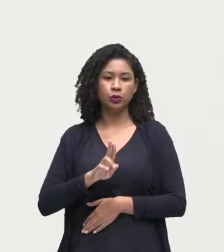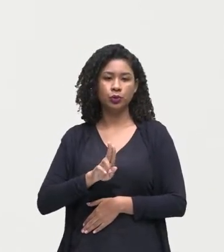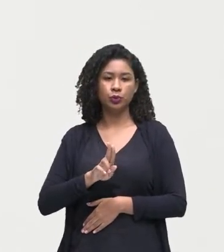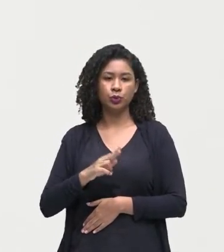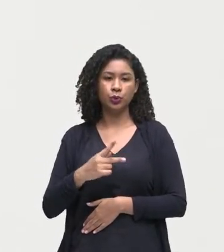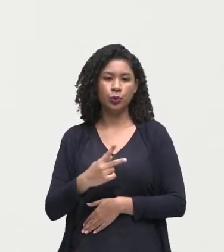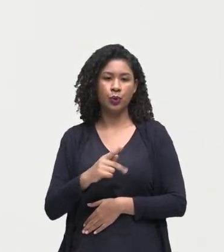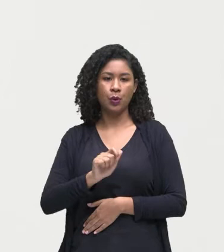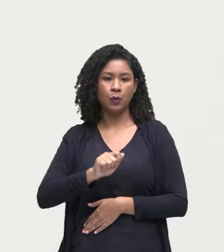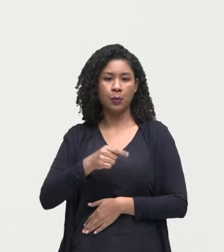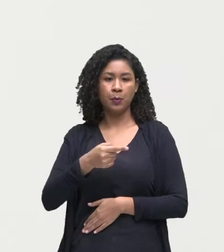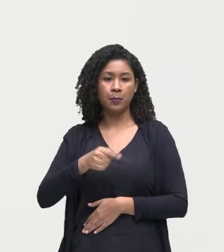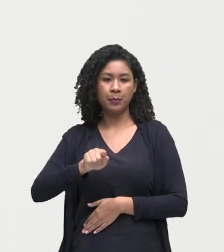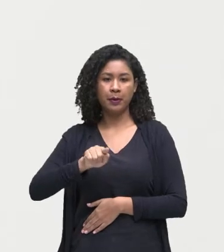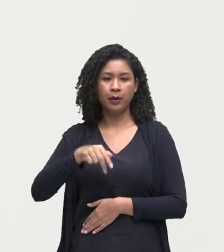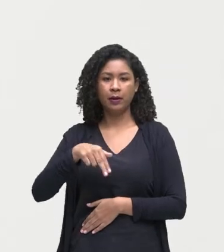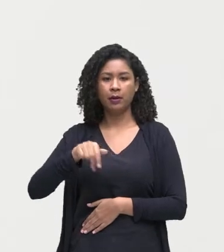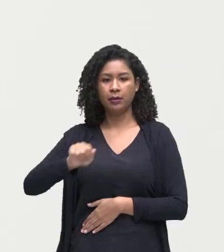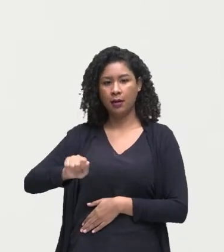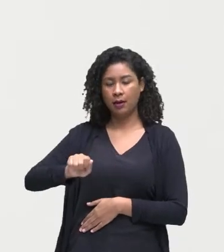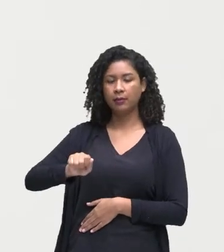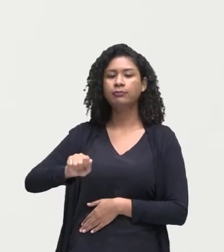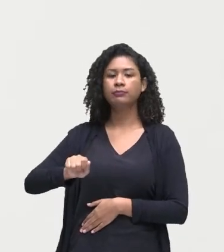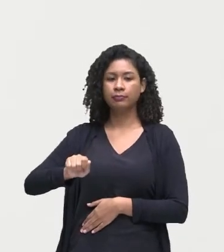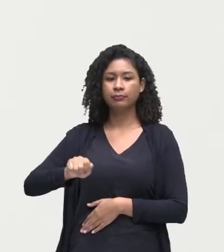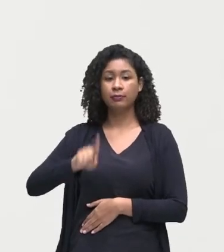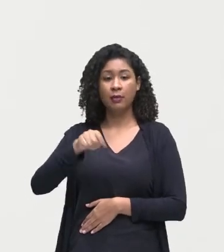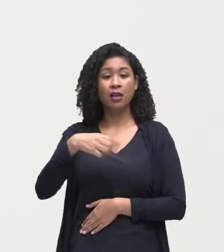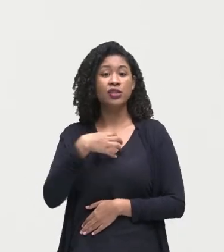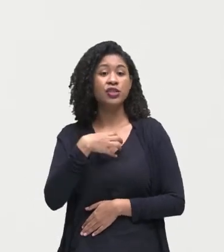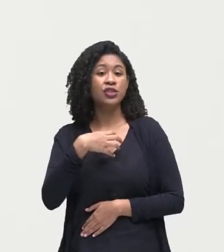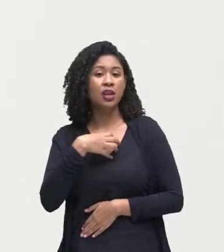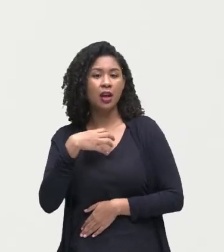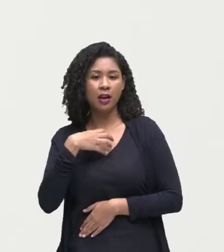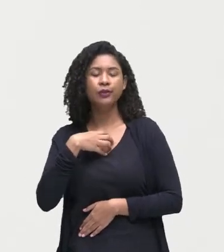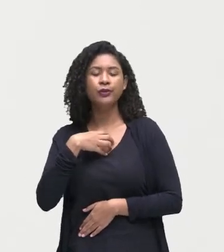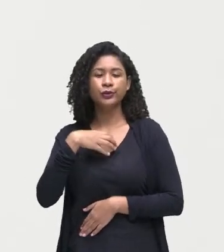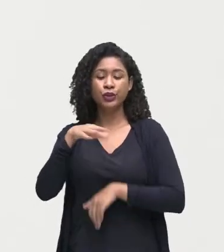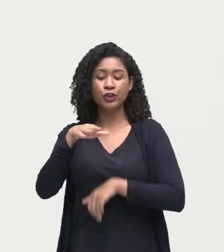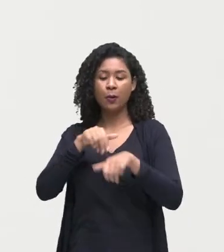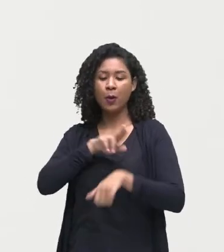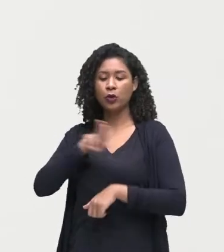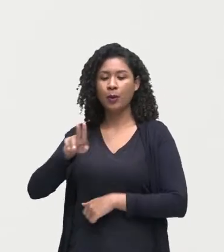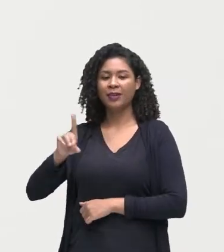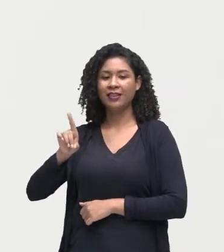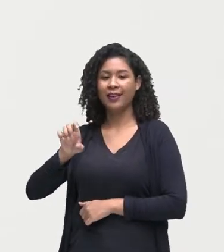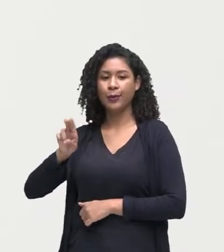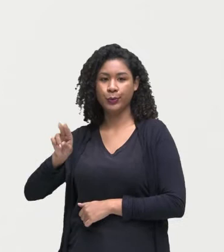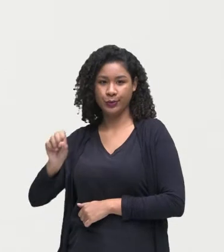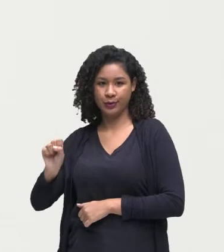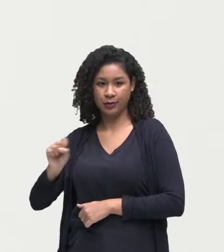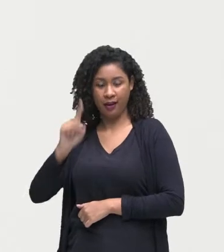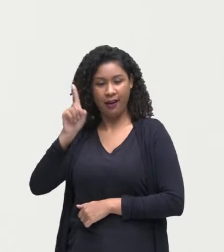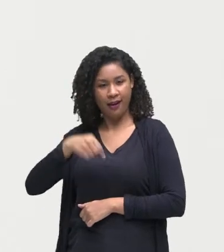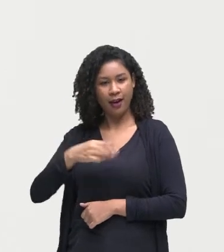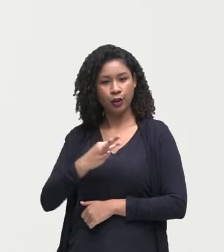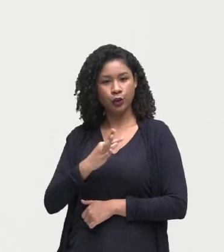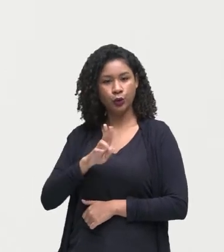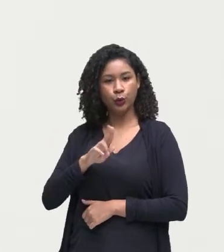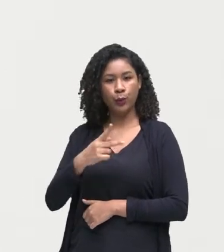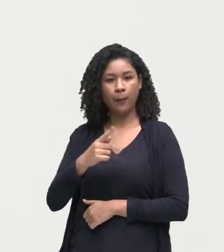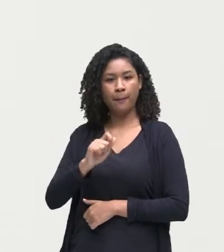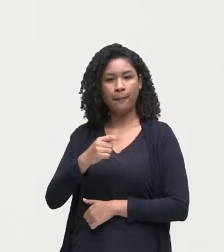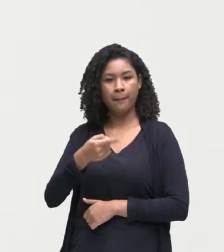Tupana. Que também é um jeito de se falar Deus, né? Eu escutei essa expressão